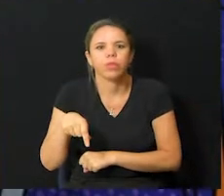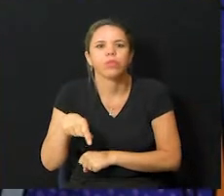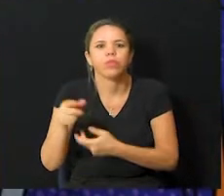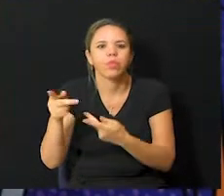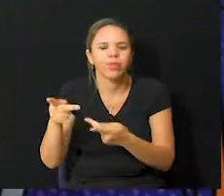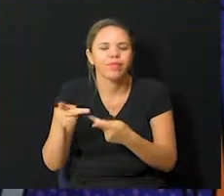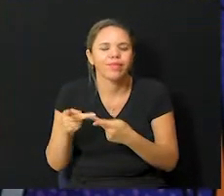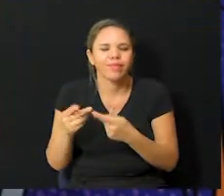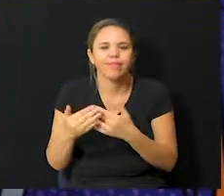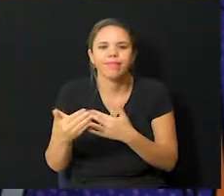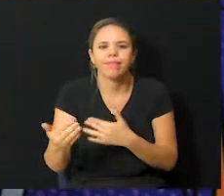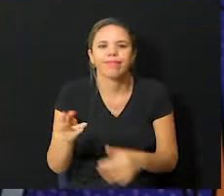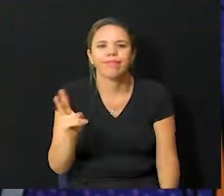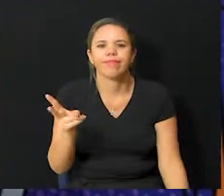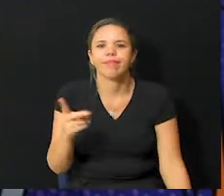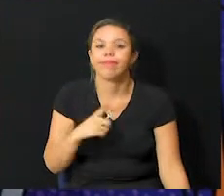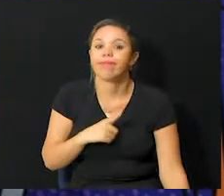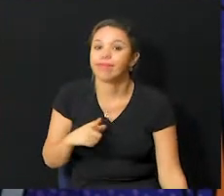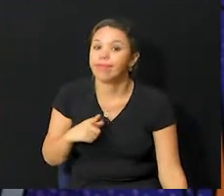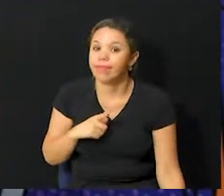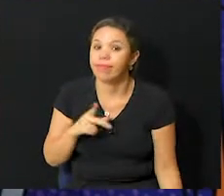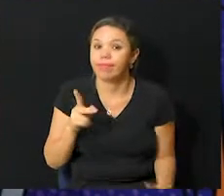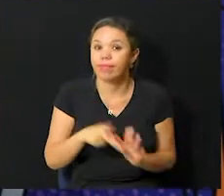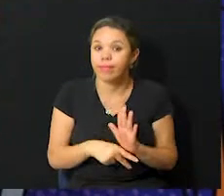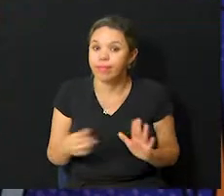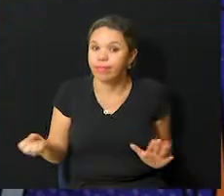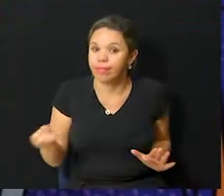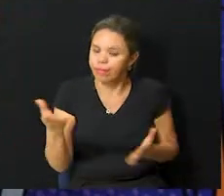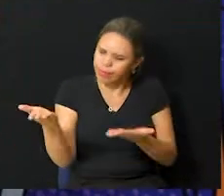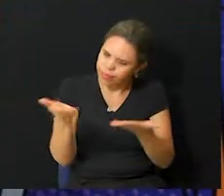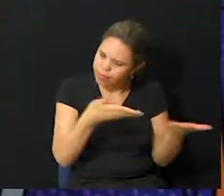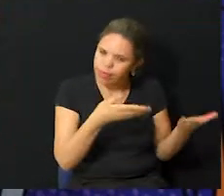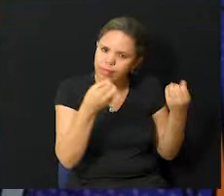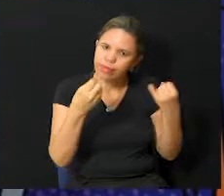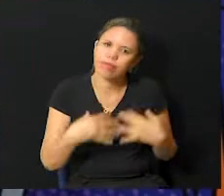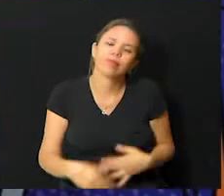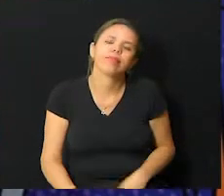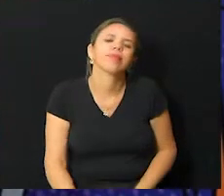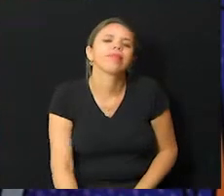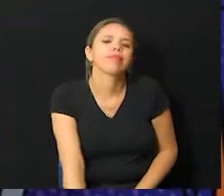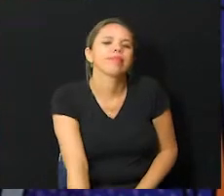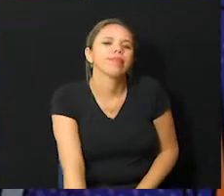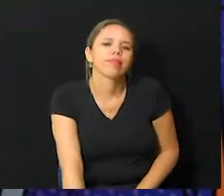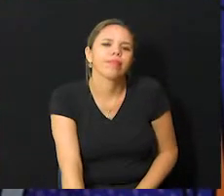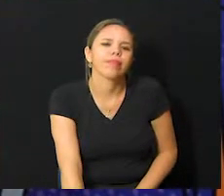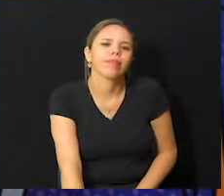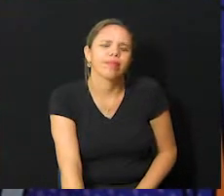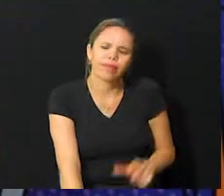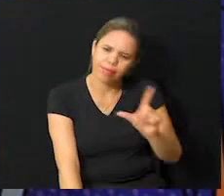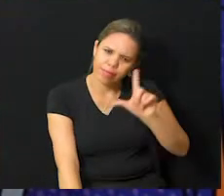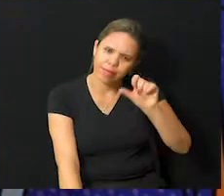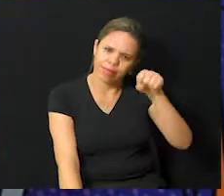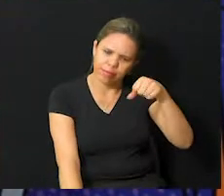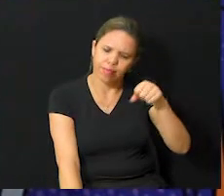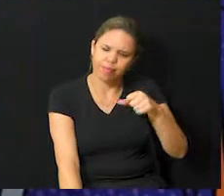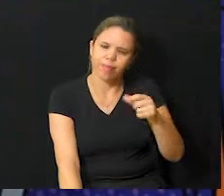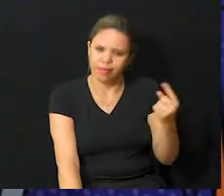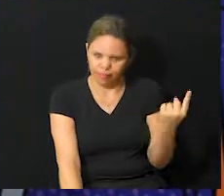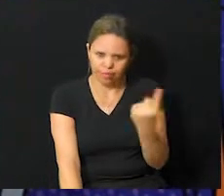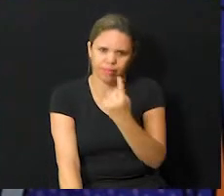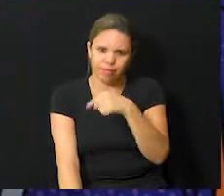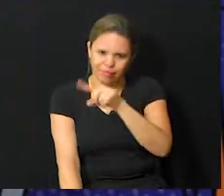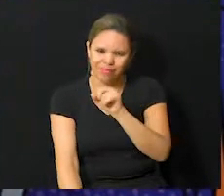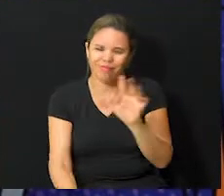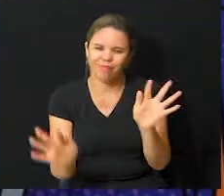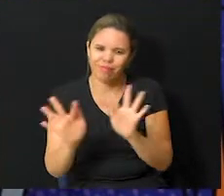deixar o convite. Então, sempre que tiver projeto novo, vem contar aqui pra gente? Claro, claro que vou.